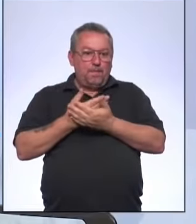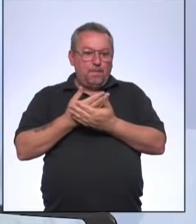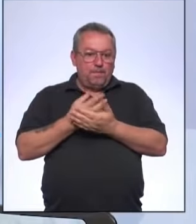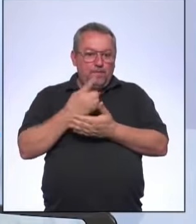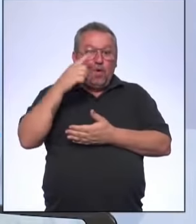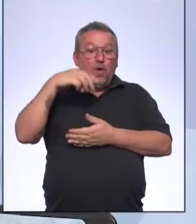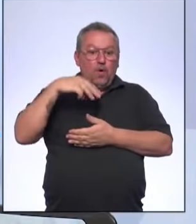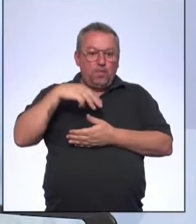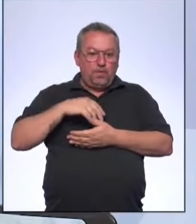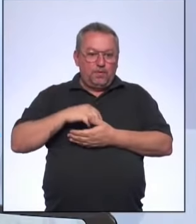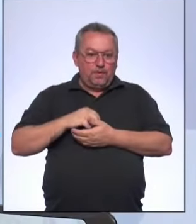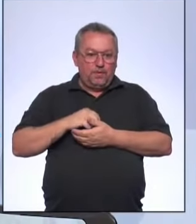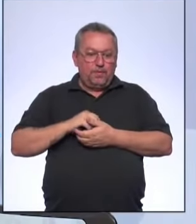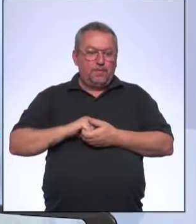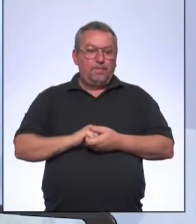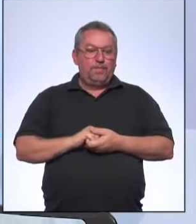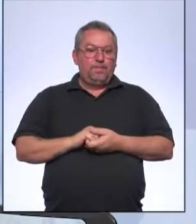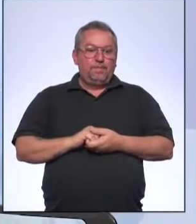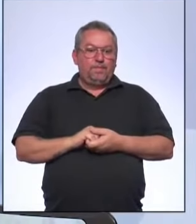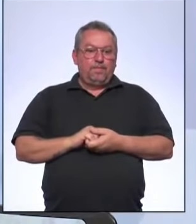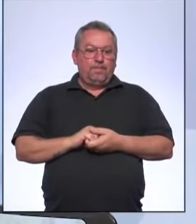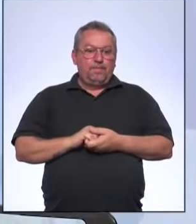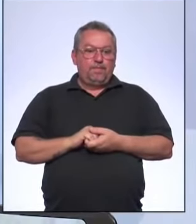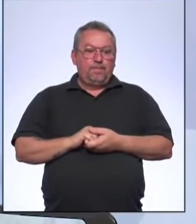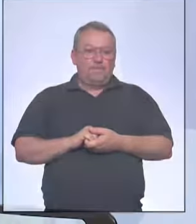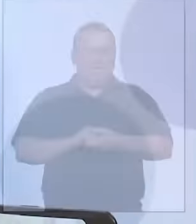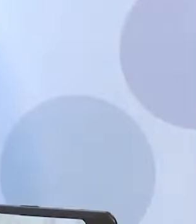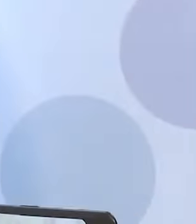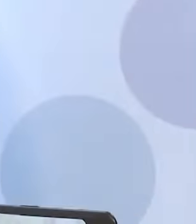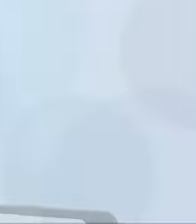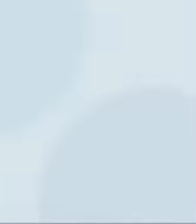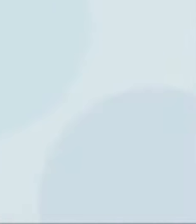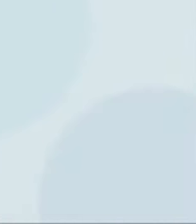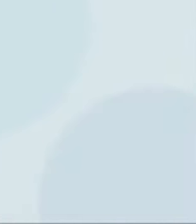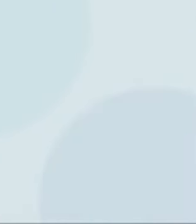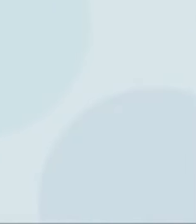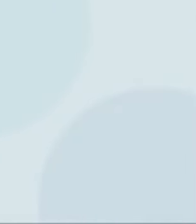estudamos ok se o leira nos vemos daqui a pouco